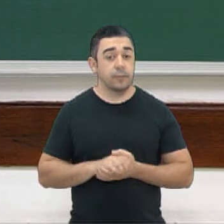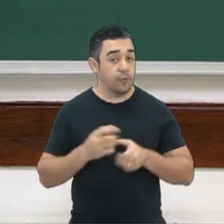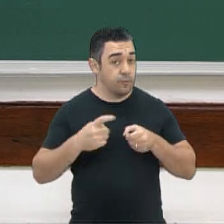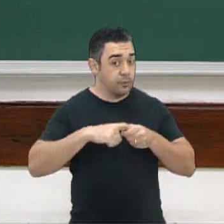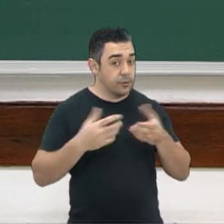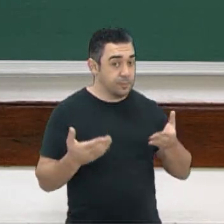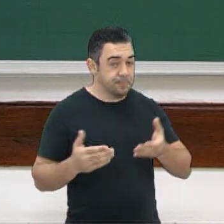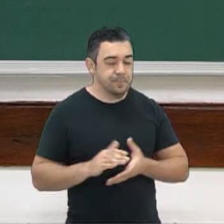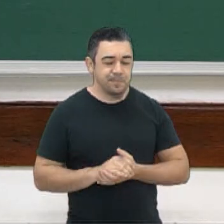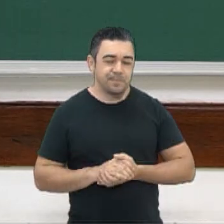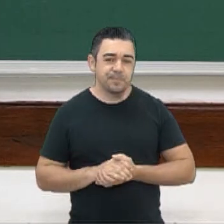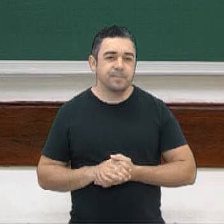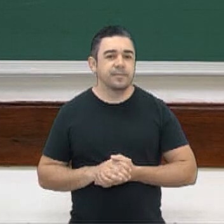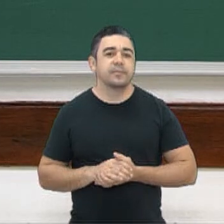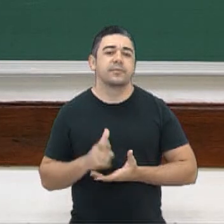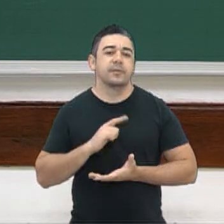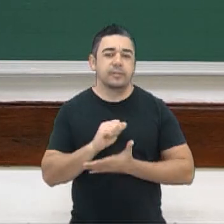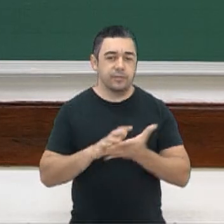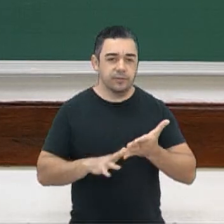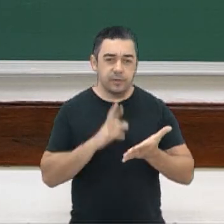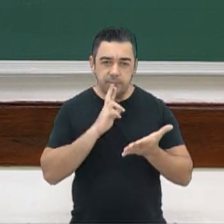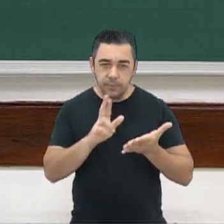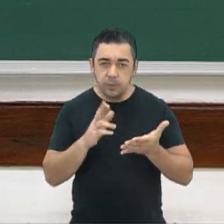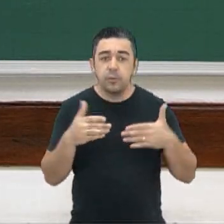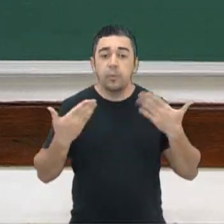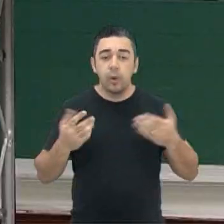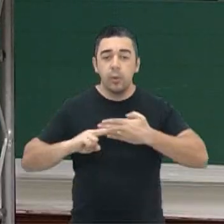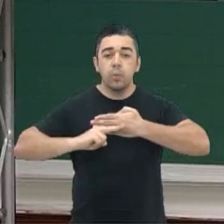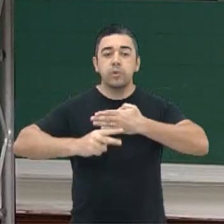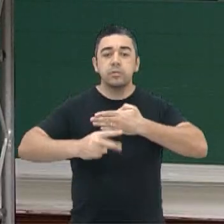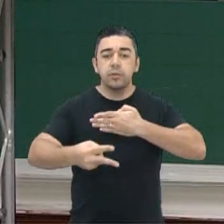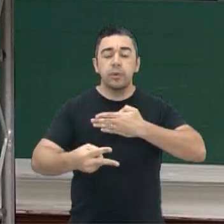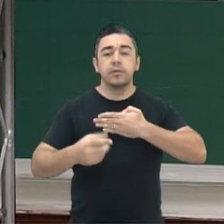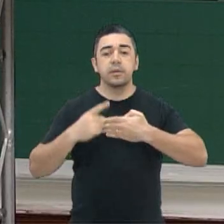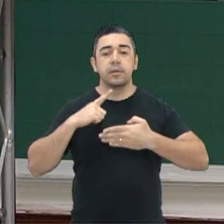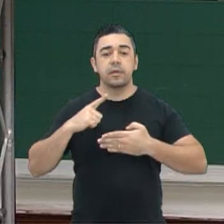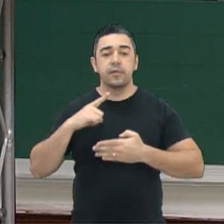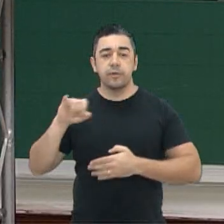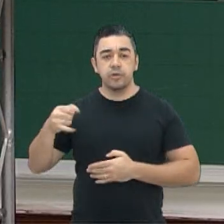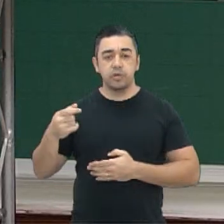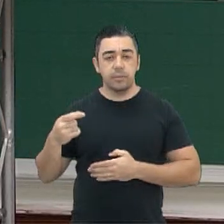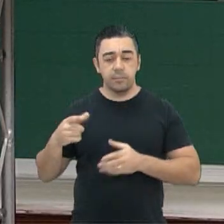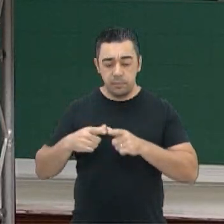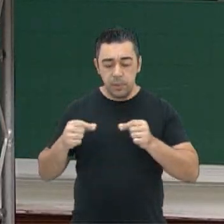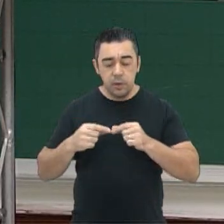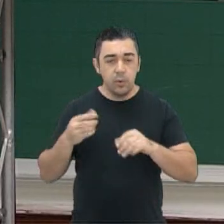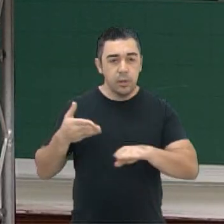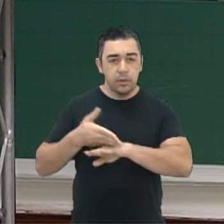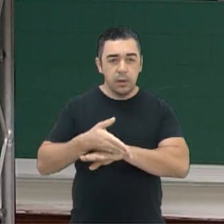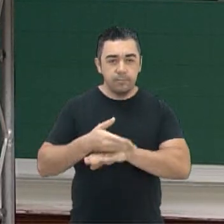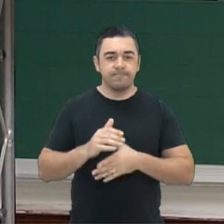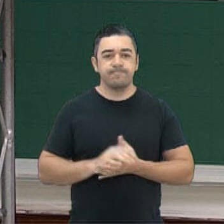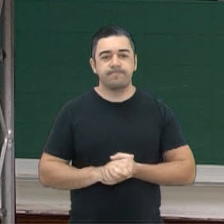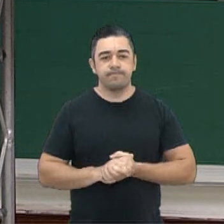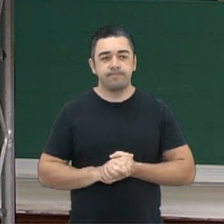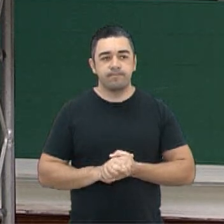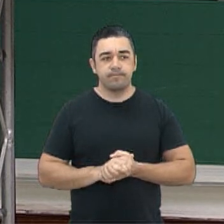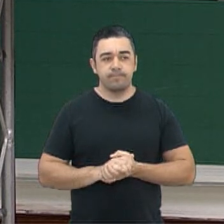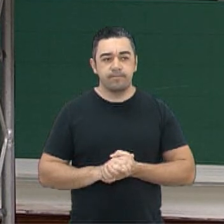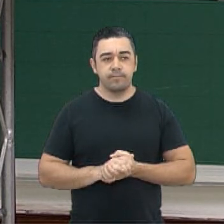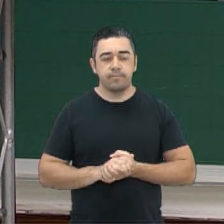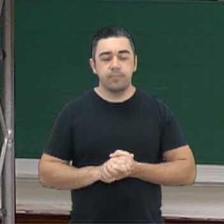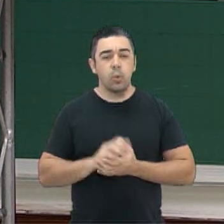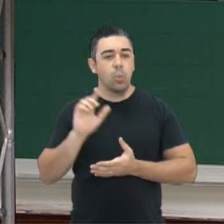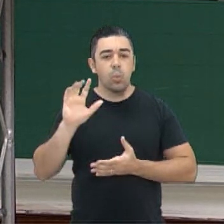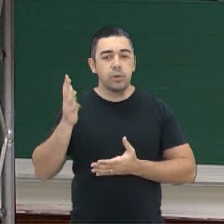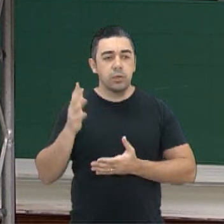Voltei, galera, para a nossa última atividade. Quais as consequências do ataque japonês a Pearl Harbor? Entrada dos Estados Unidos na Segunda Guerra,